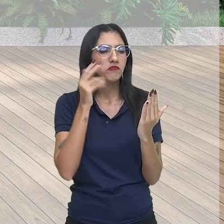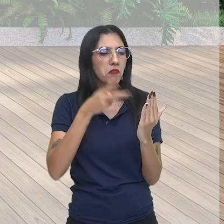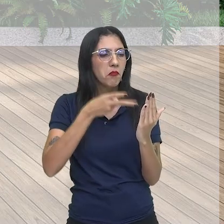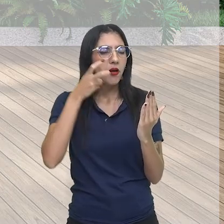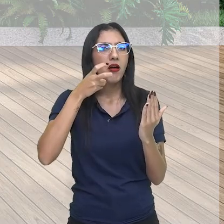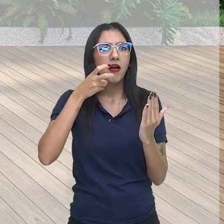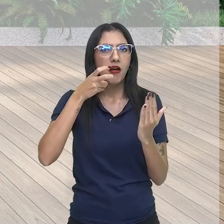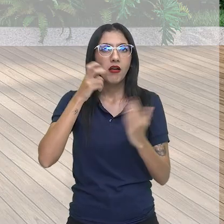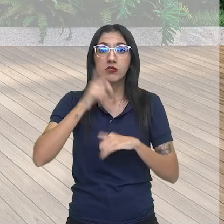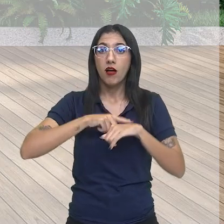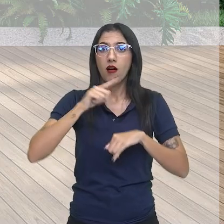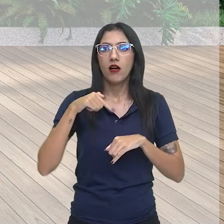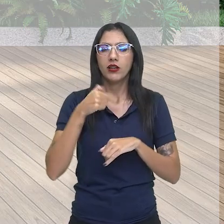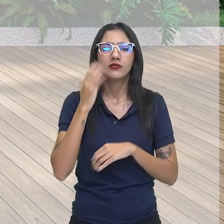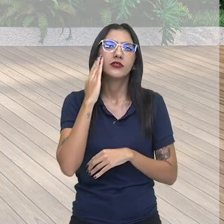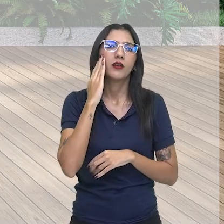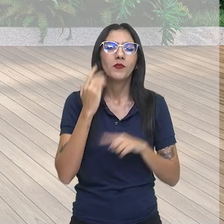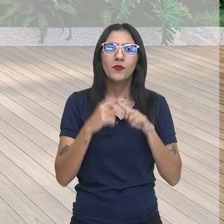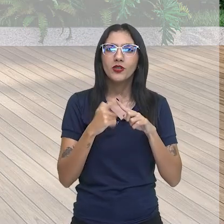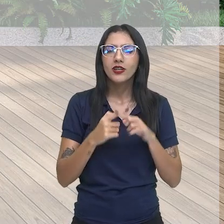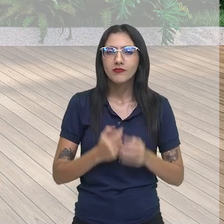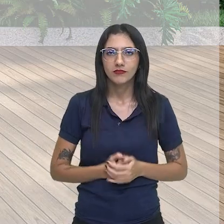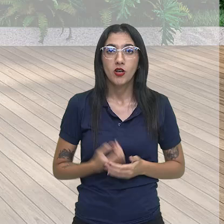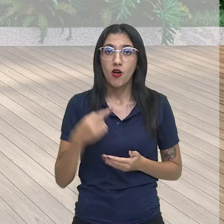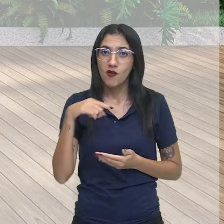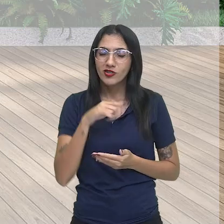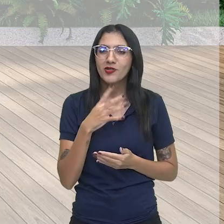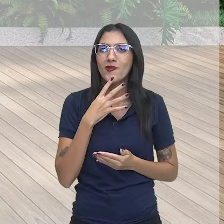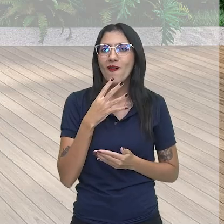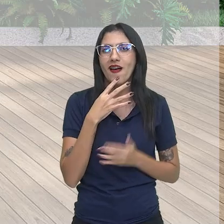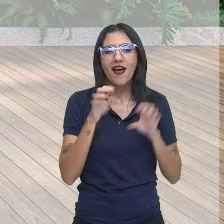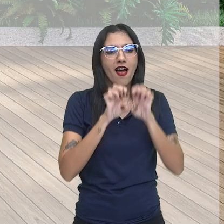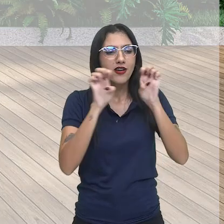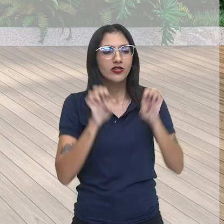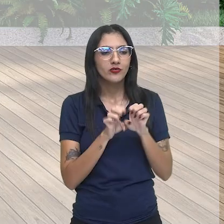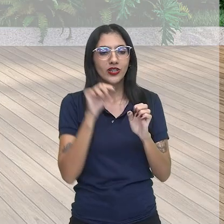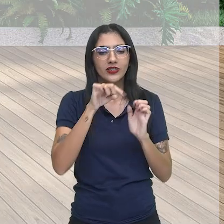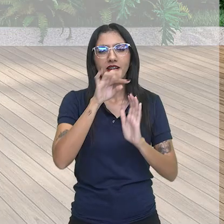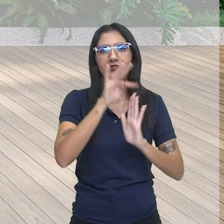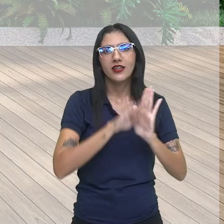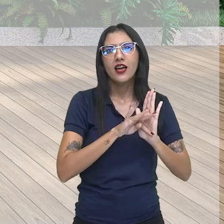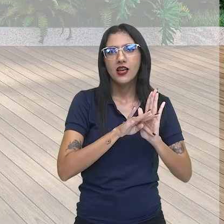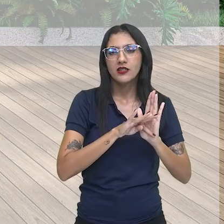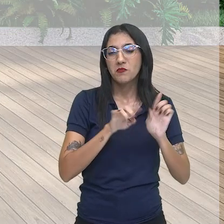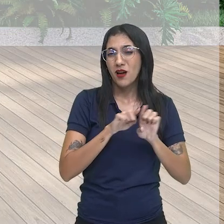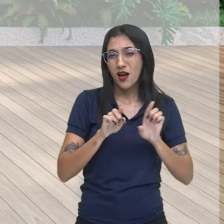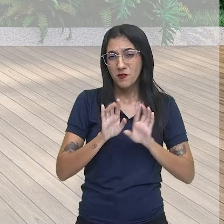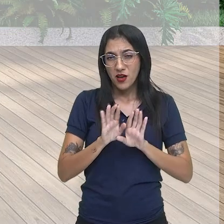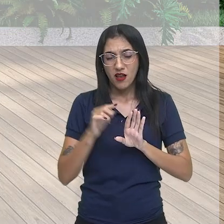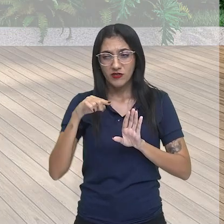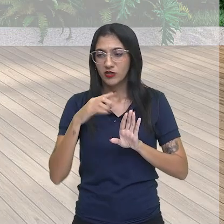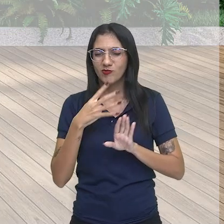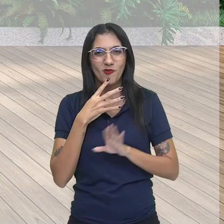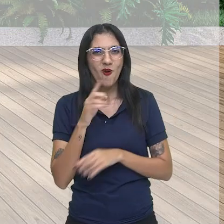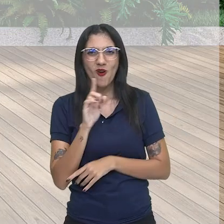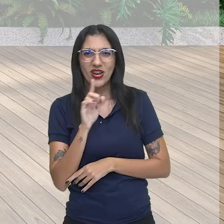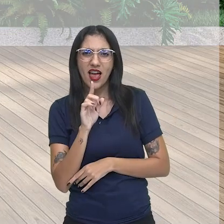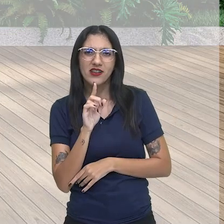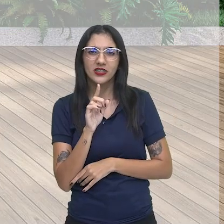inferir por quê. Porque você conhece a estrutura do texto. Mas se não conhecer, também